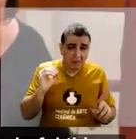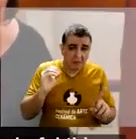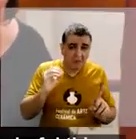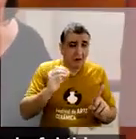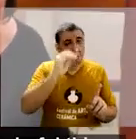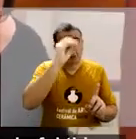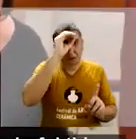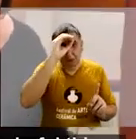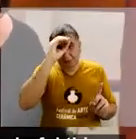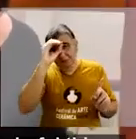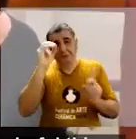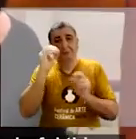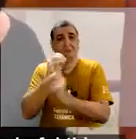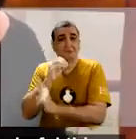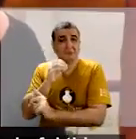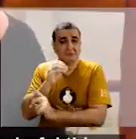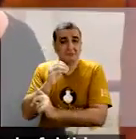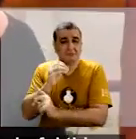uma pergunta.